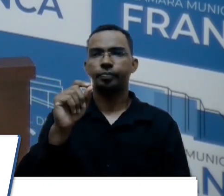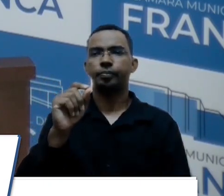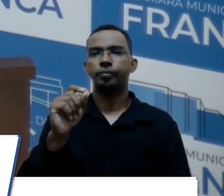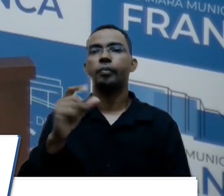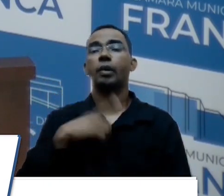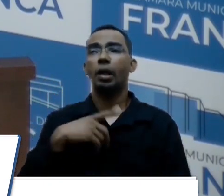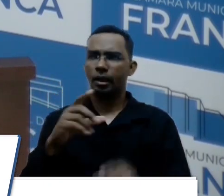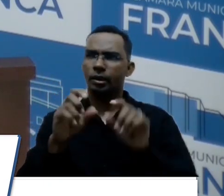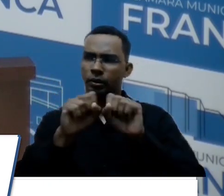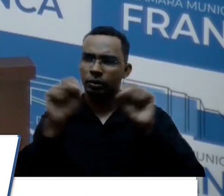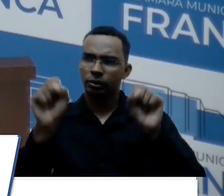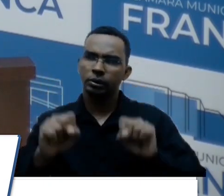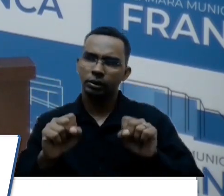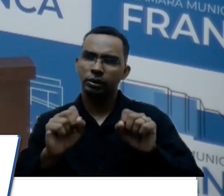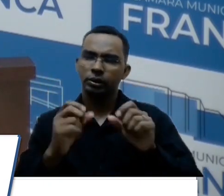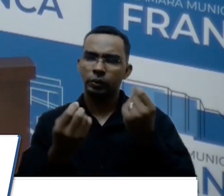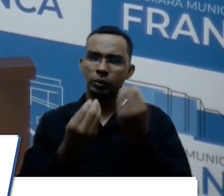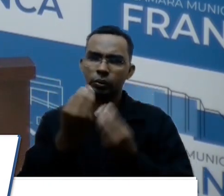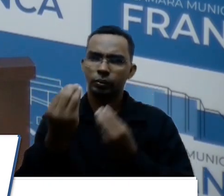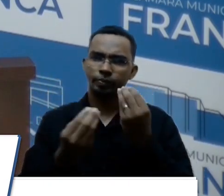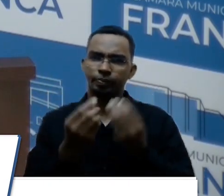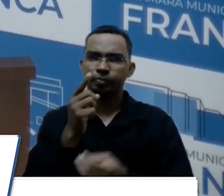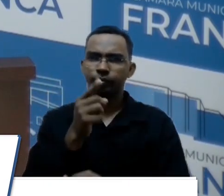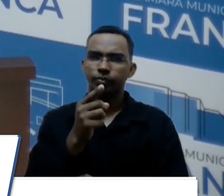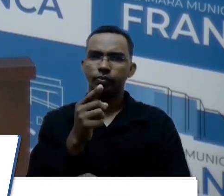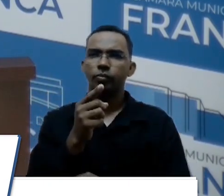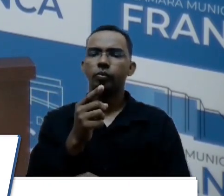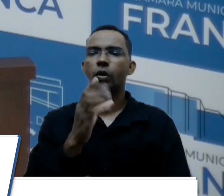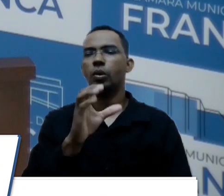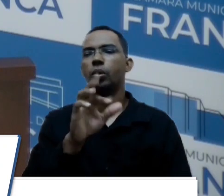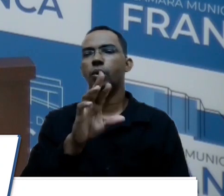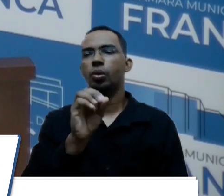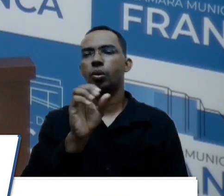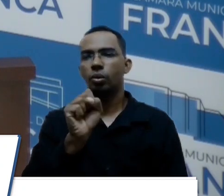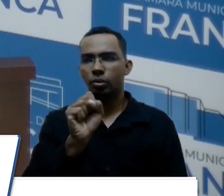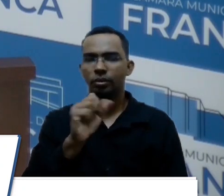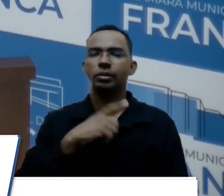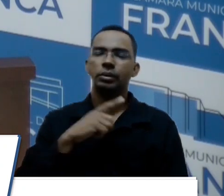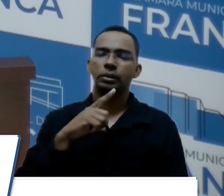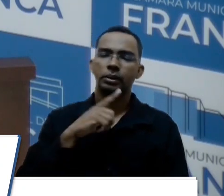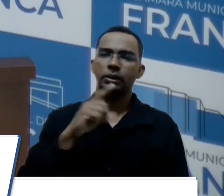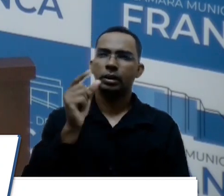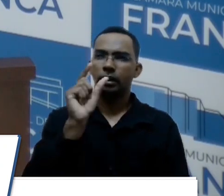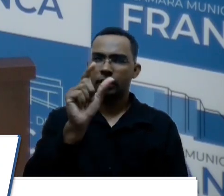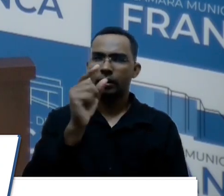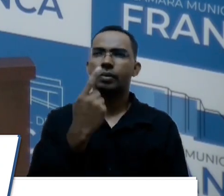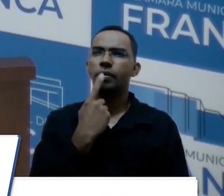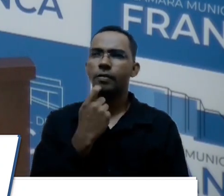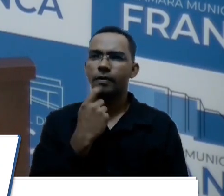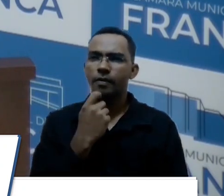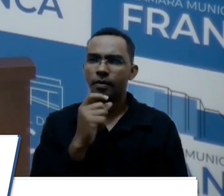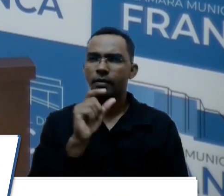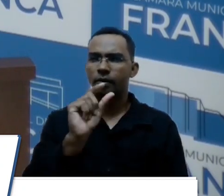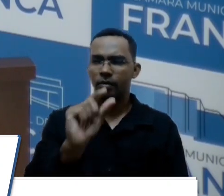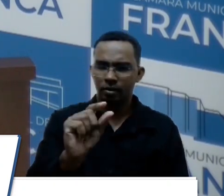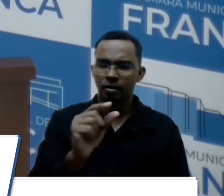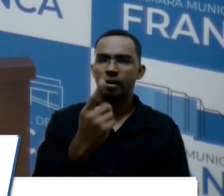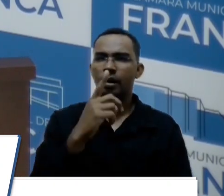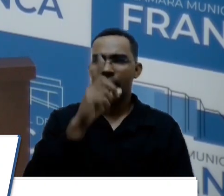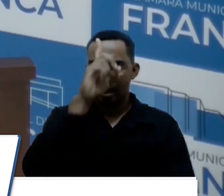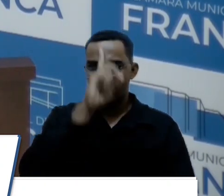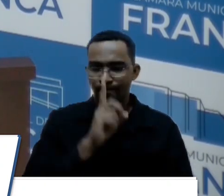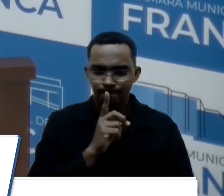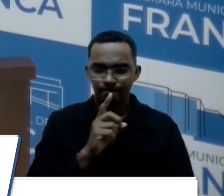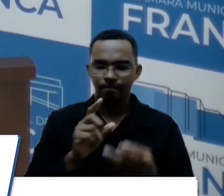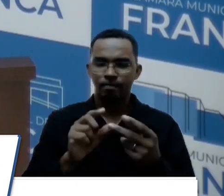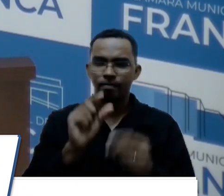lá, do sistema Cross, que tem uma corzinha vermelha, uma corzinha amarela e uma